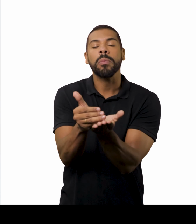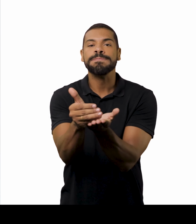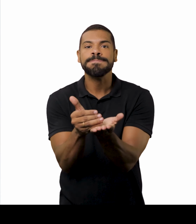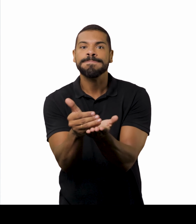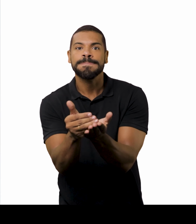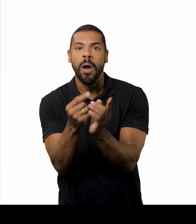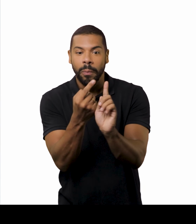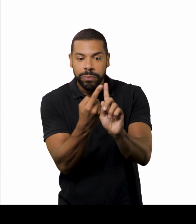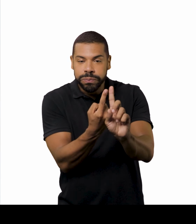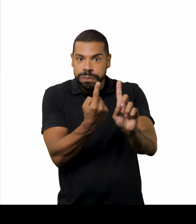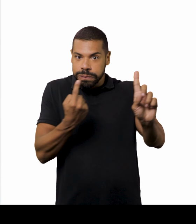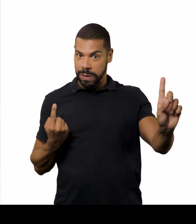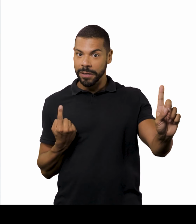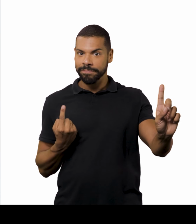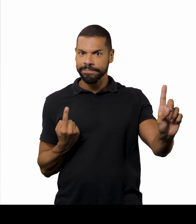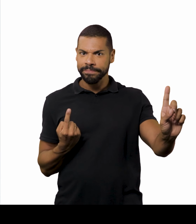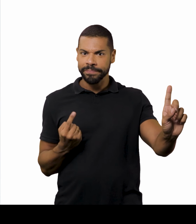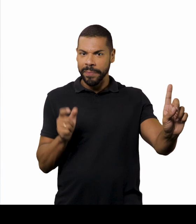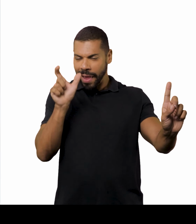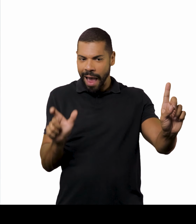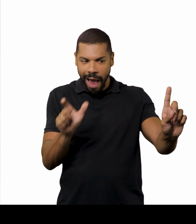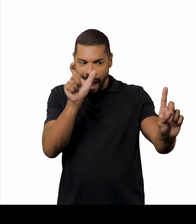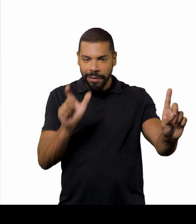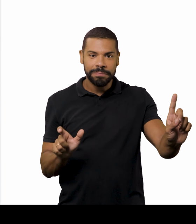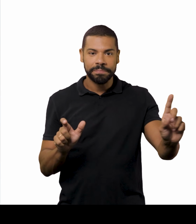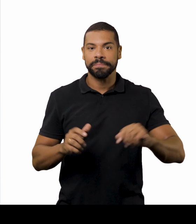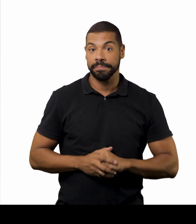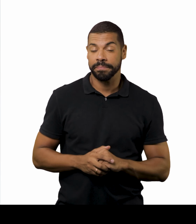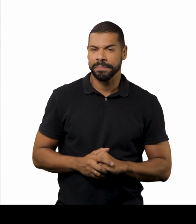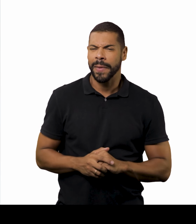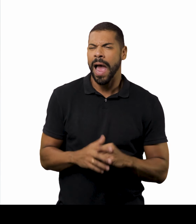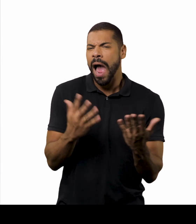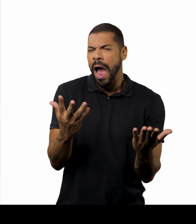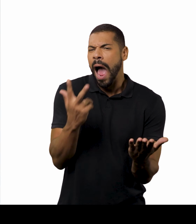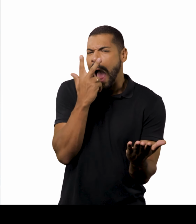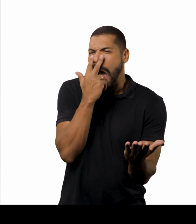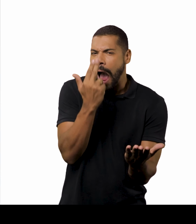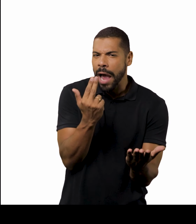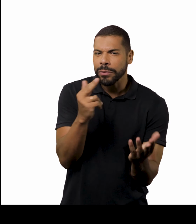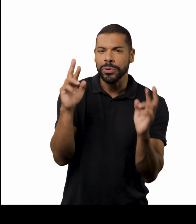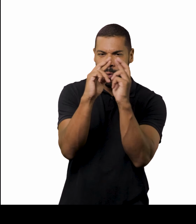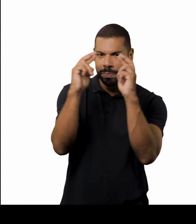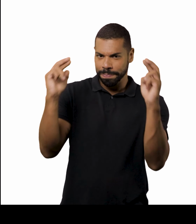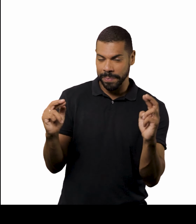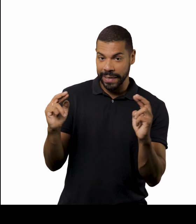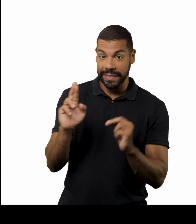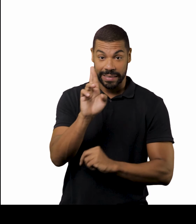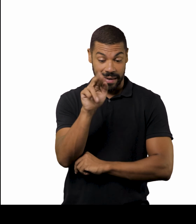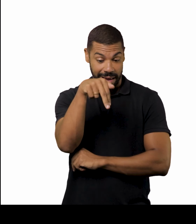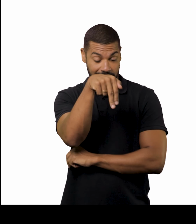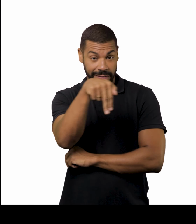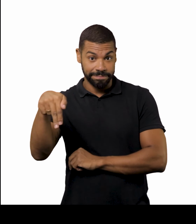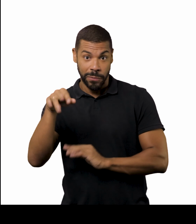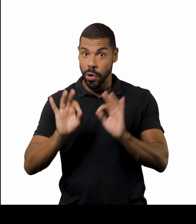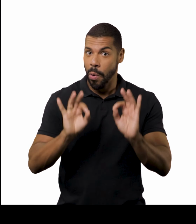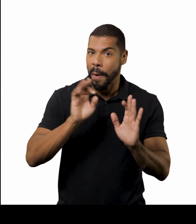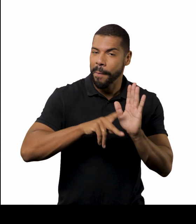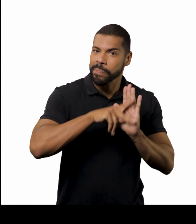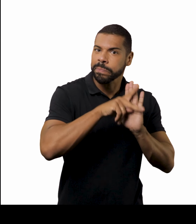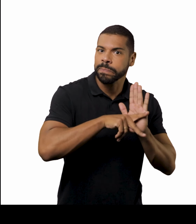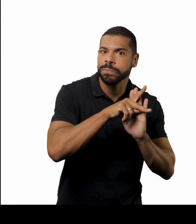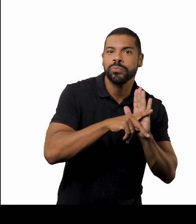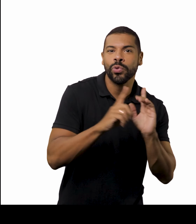que começa com distanciamento social, né? Então, acho que quando a gente fala do MASP Renner, a gente está falando de um